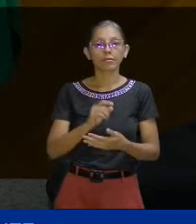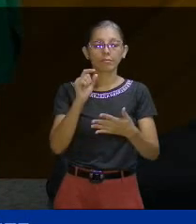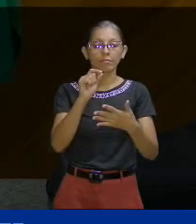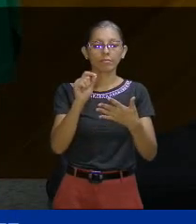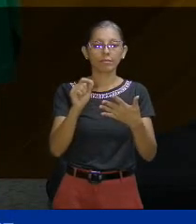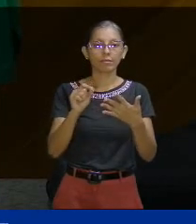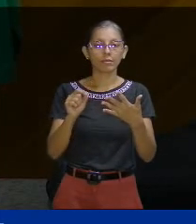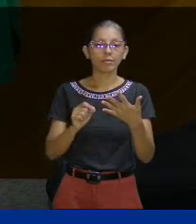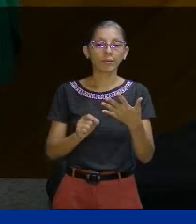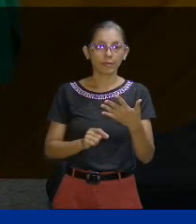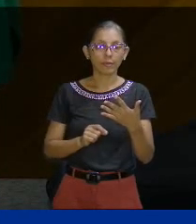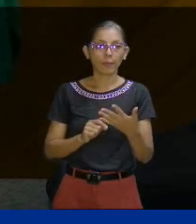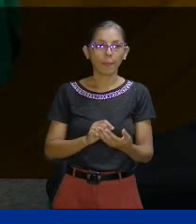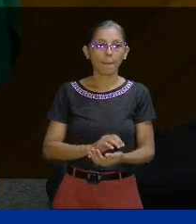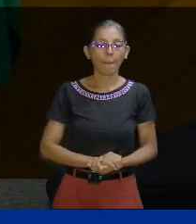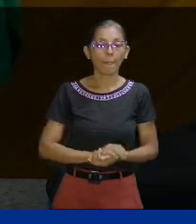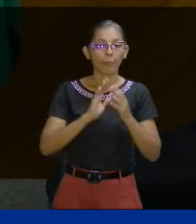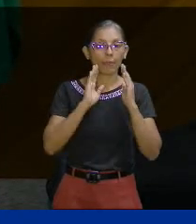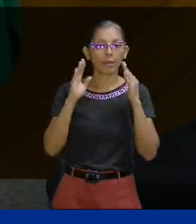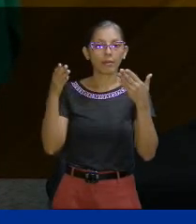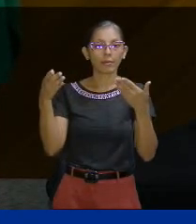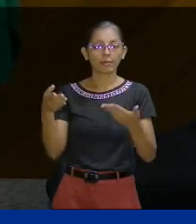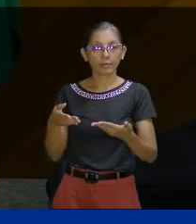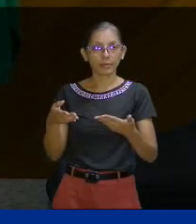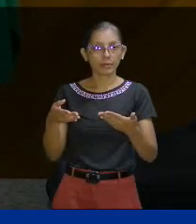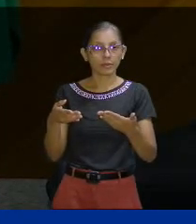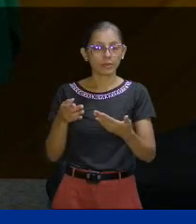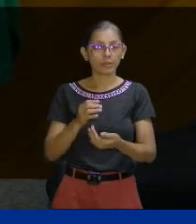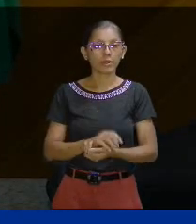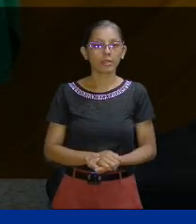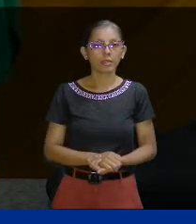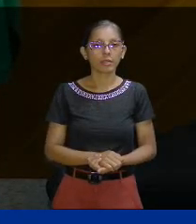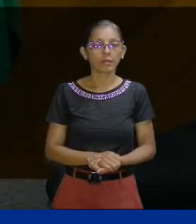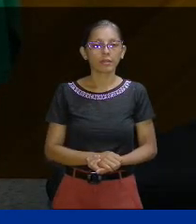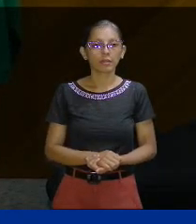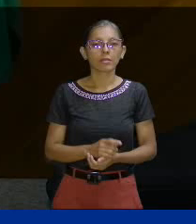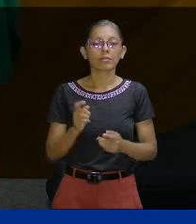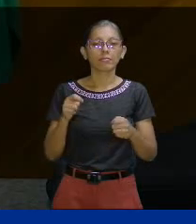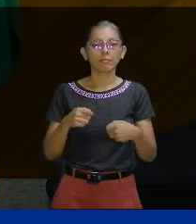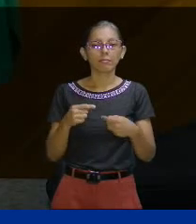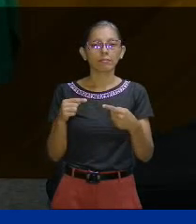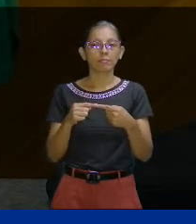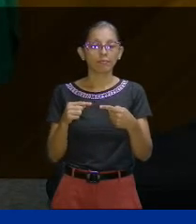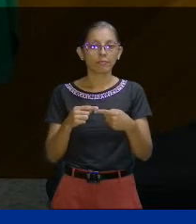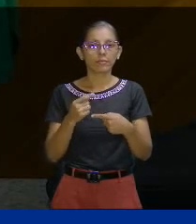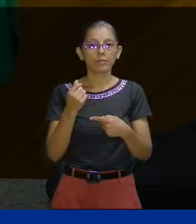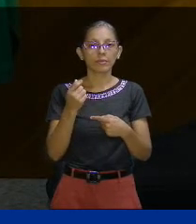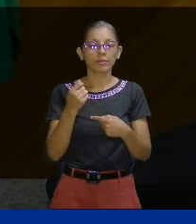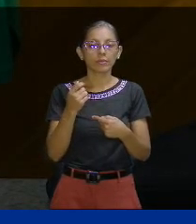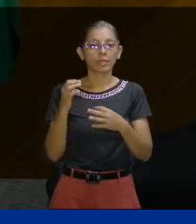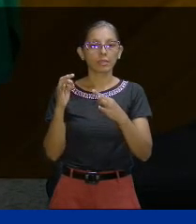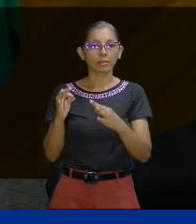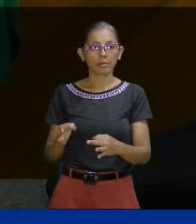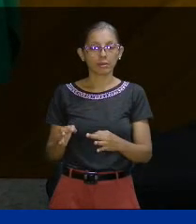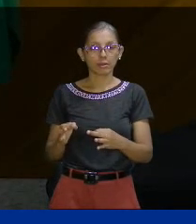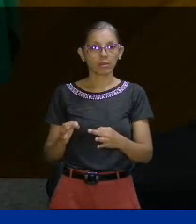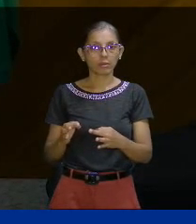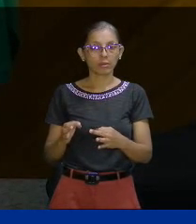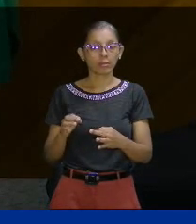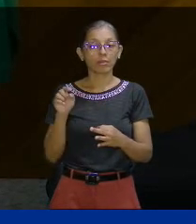base nas especificidades do caso concreto, estabelecer o valor adequado para desestimular a prática da